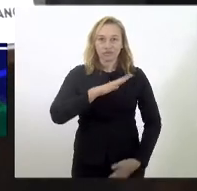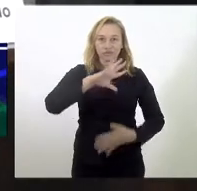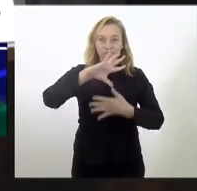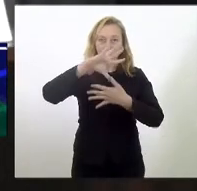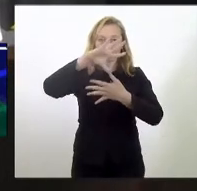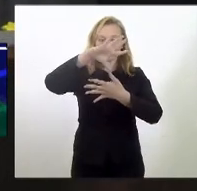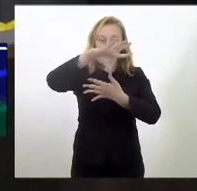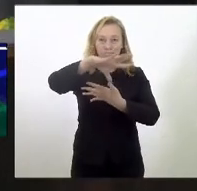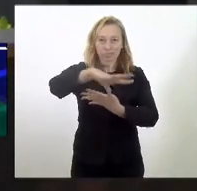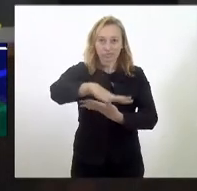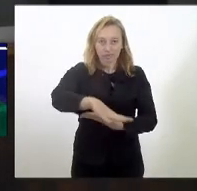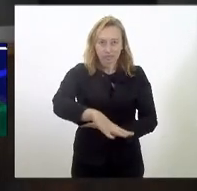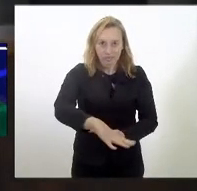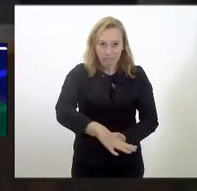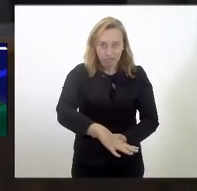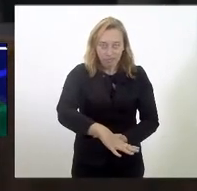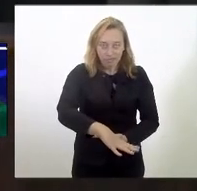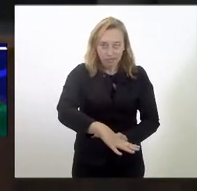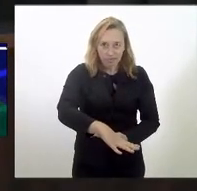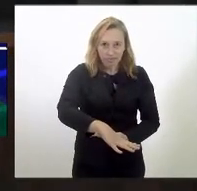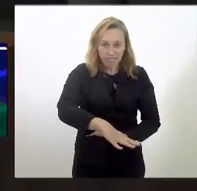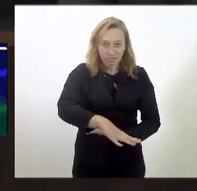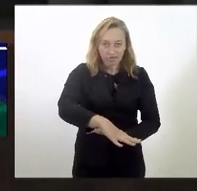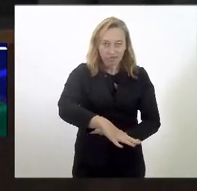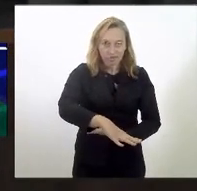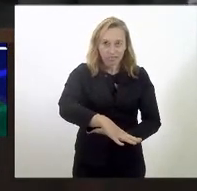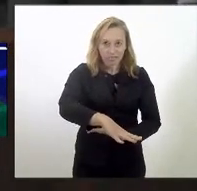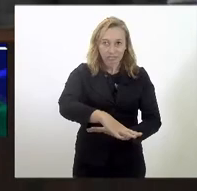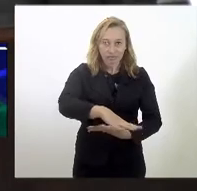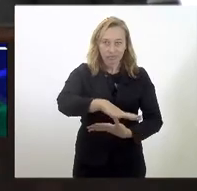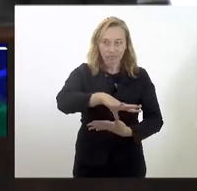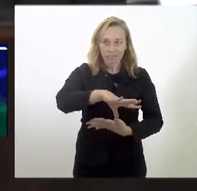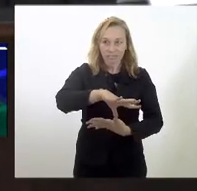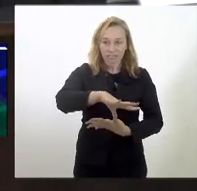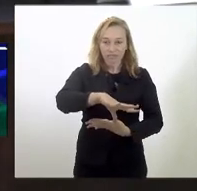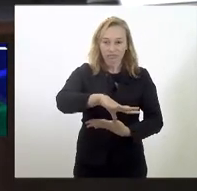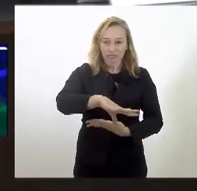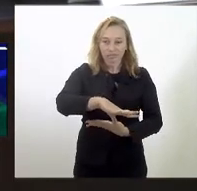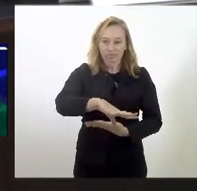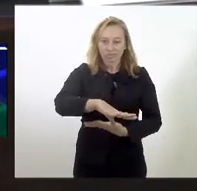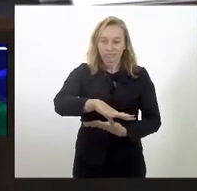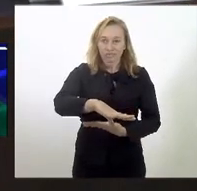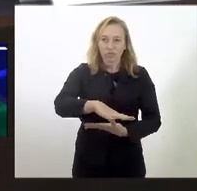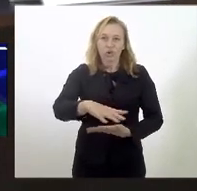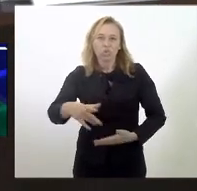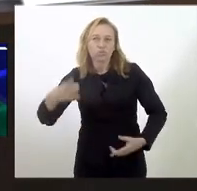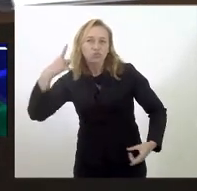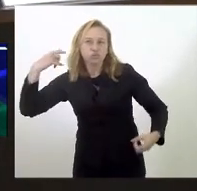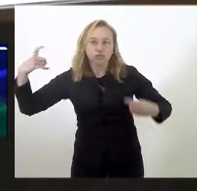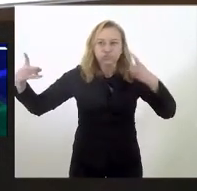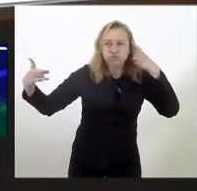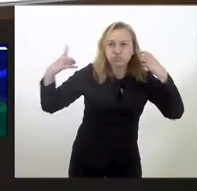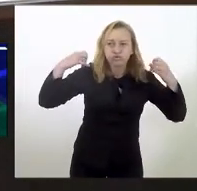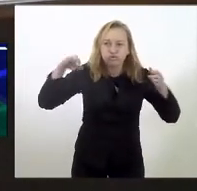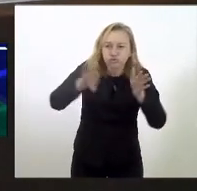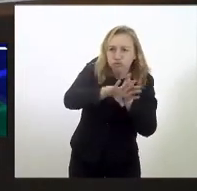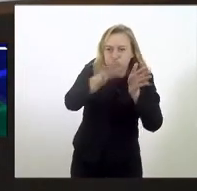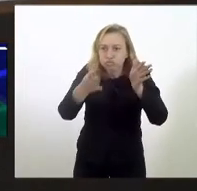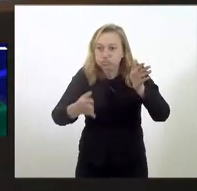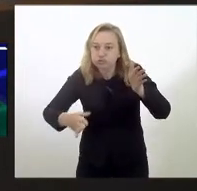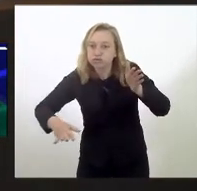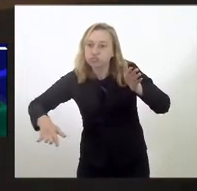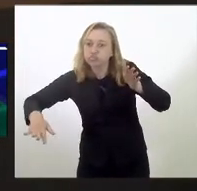Deitado eternamente em berço esplêndido, ao som do mar e à luz